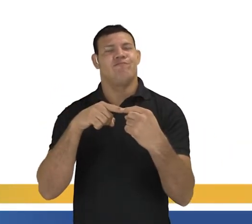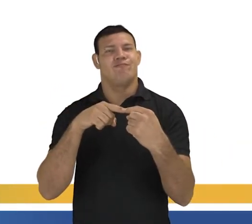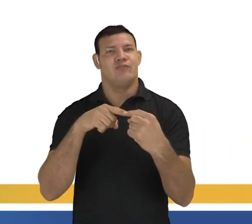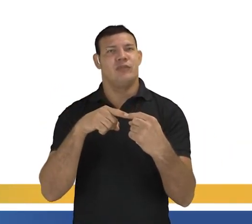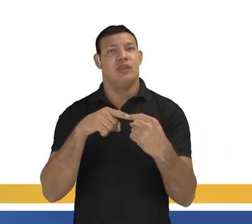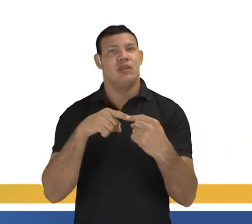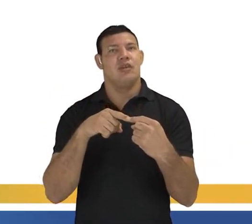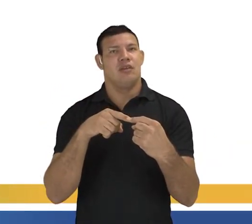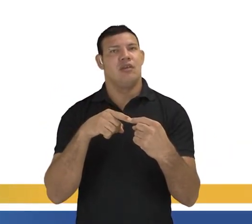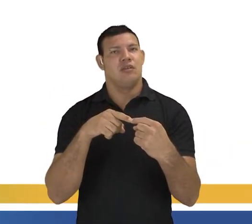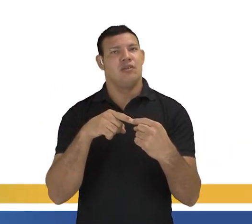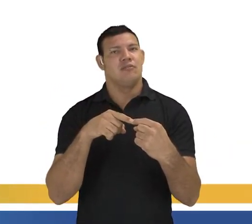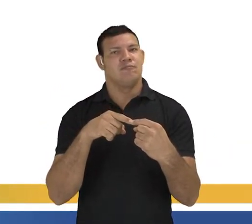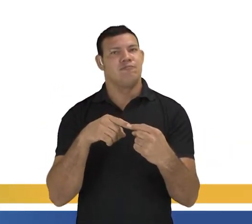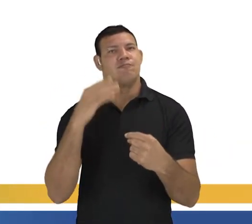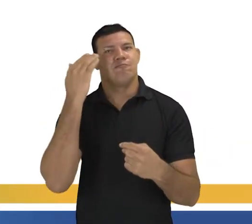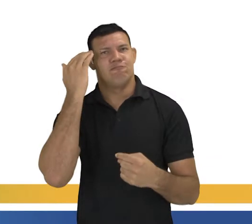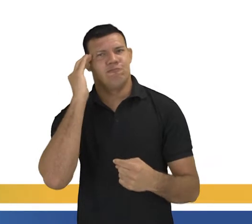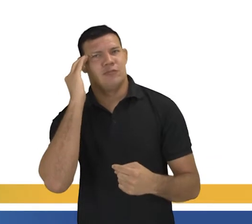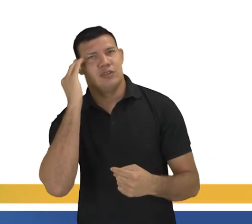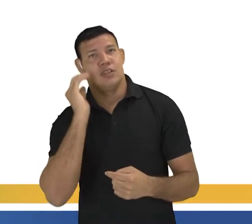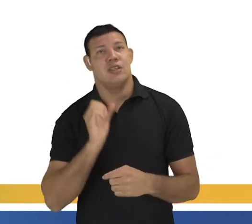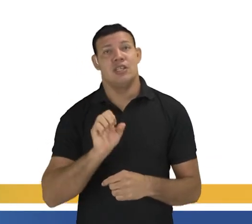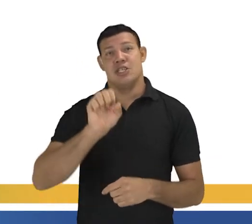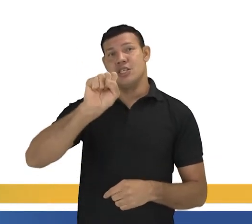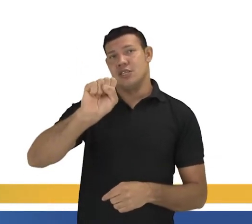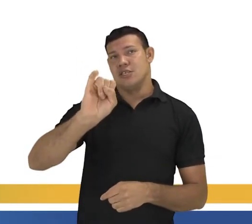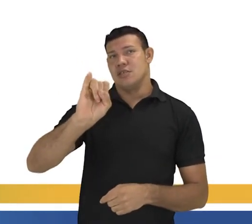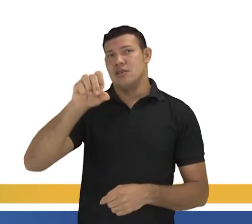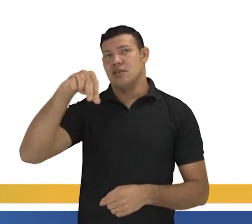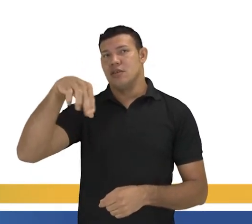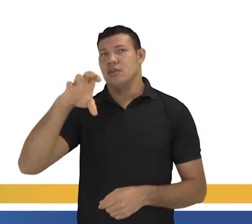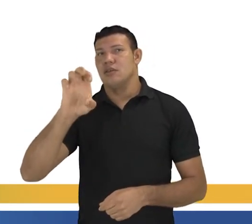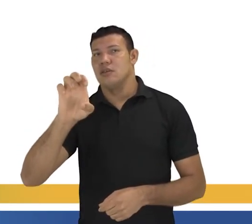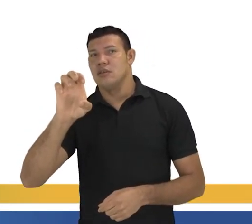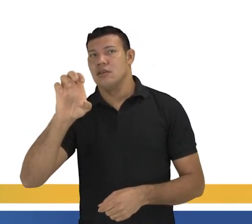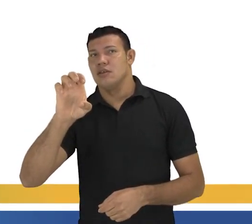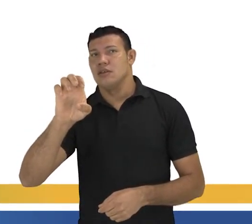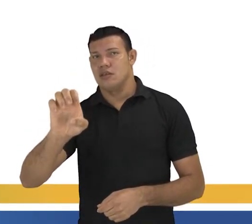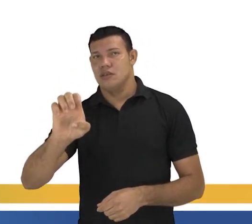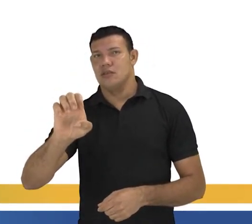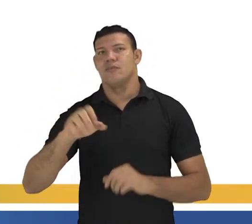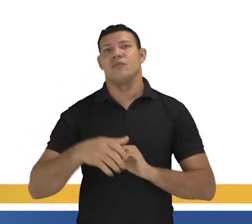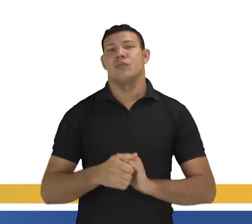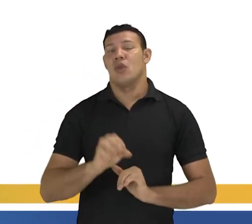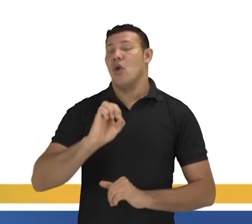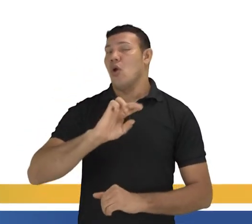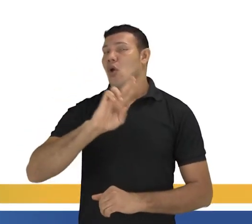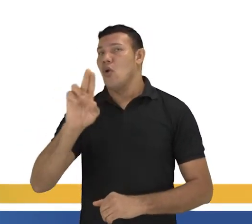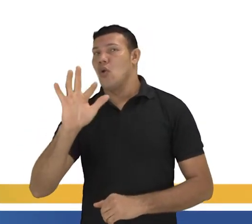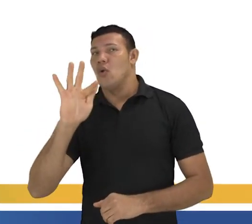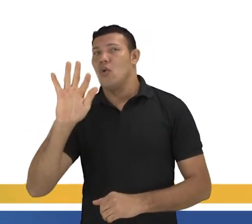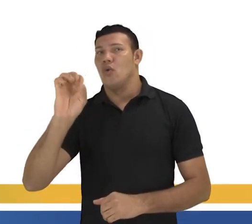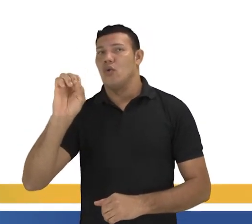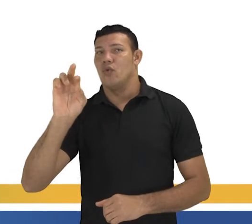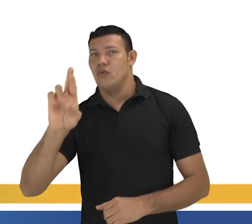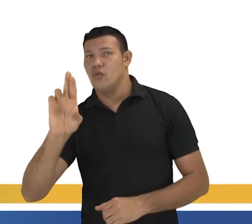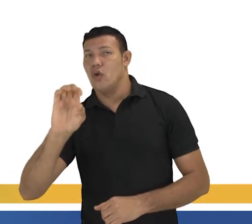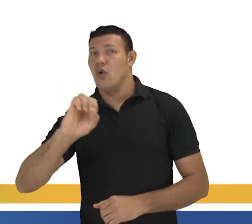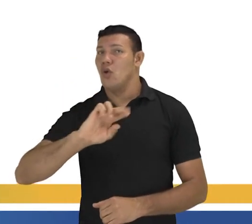vocês encontrarem as palavrinhas como since, for e in quando utilizarem Present Perfect